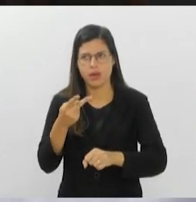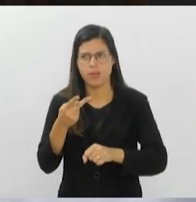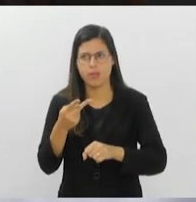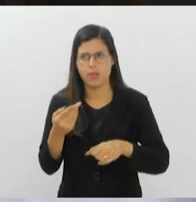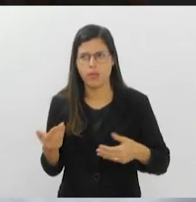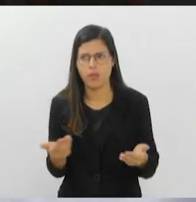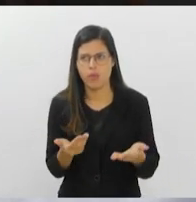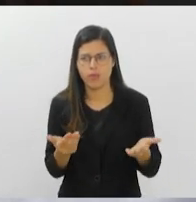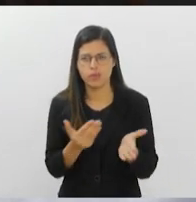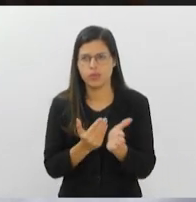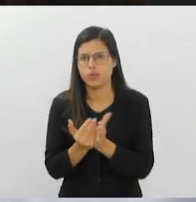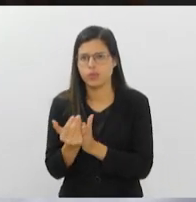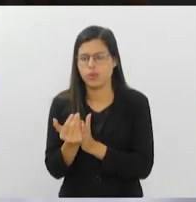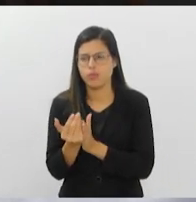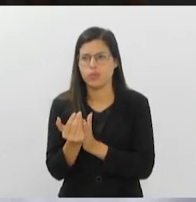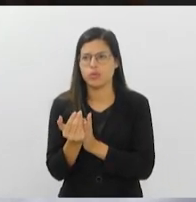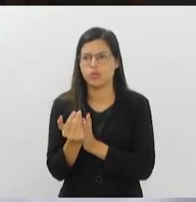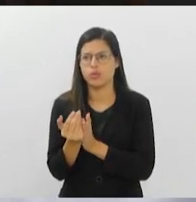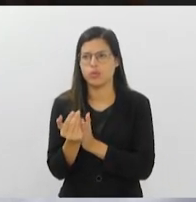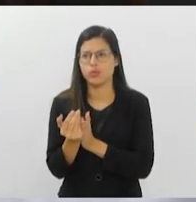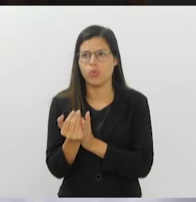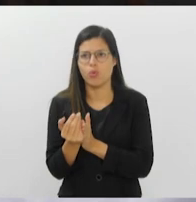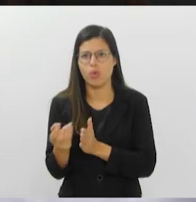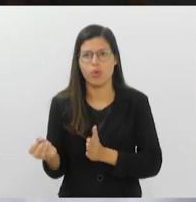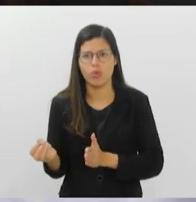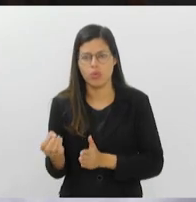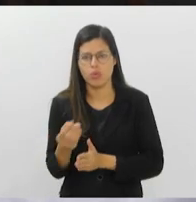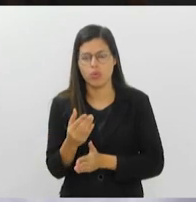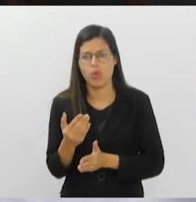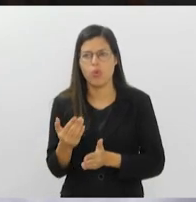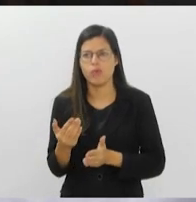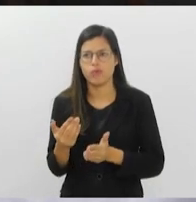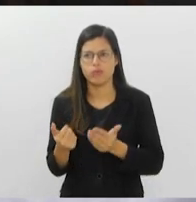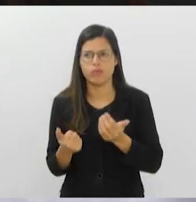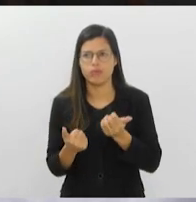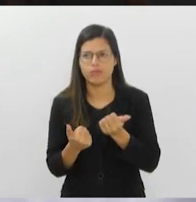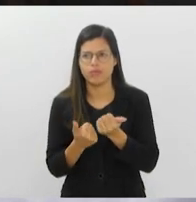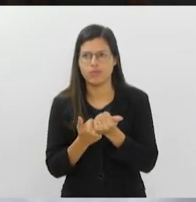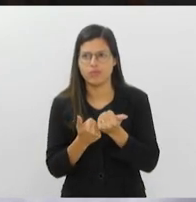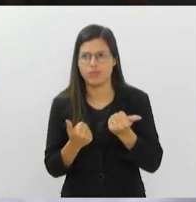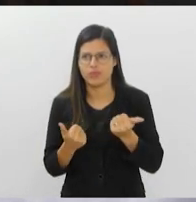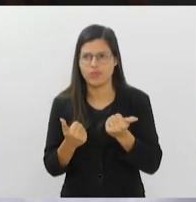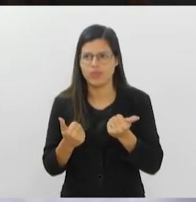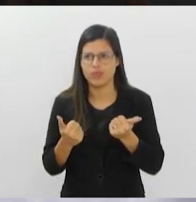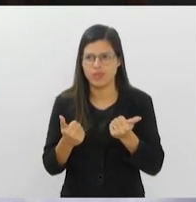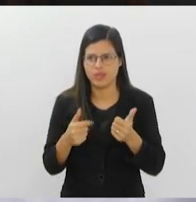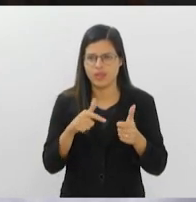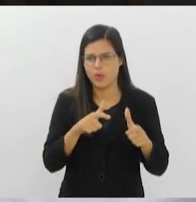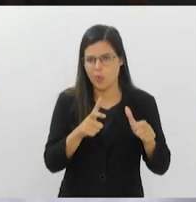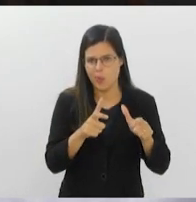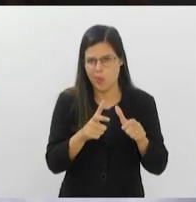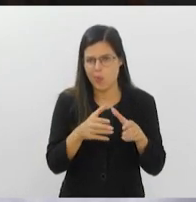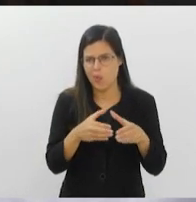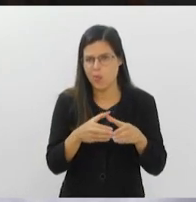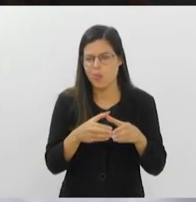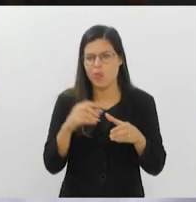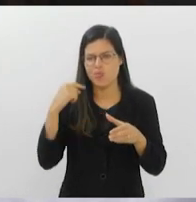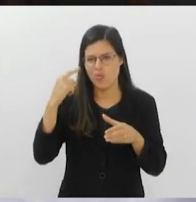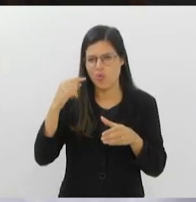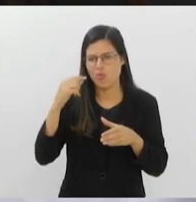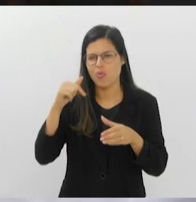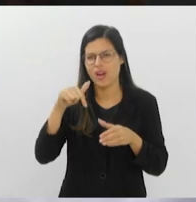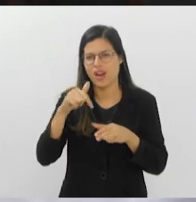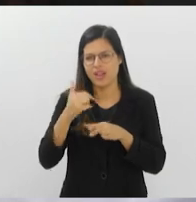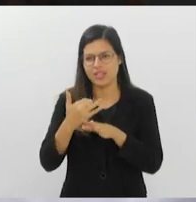hoje iniciou, então, esse novo quesito com parceiros antigos, né? Loucura Suburbana é um parceiro antigo que a gente